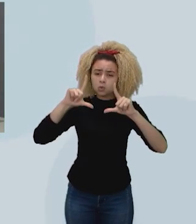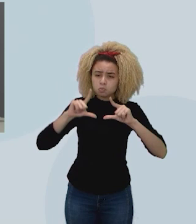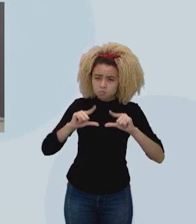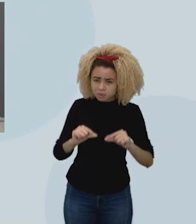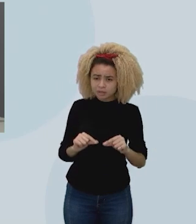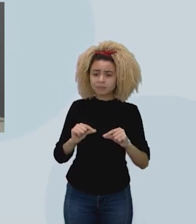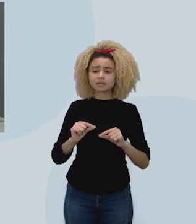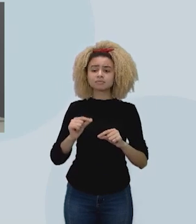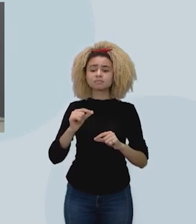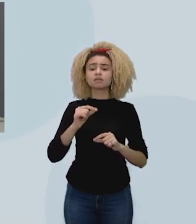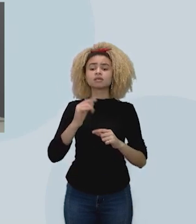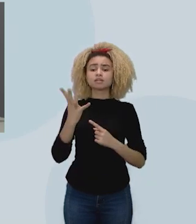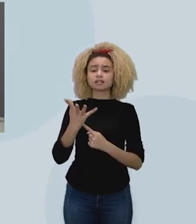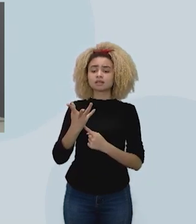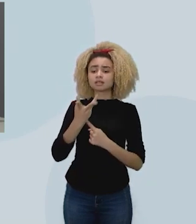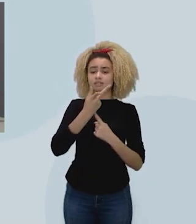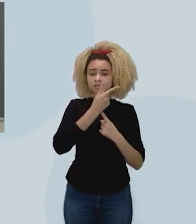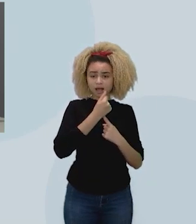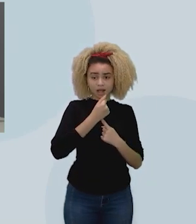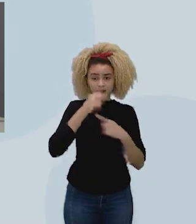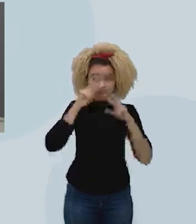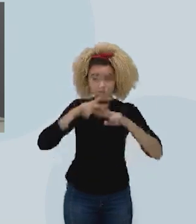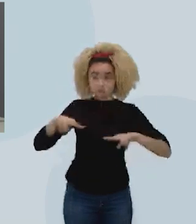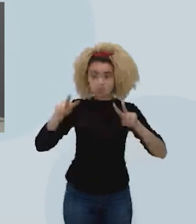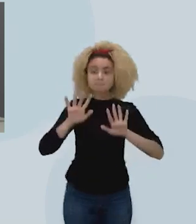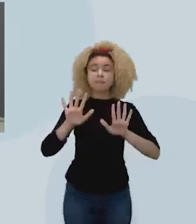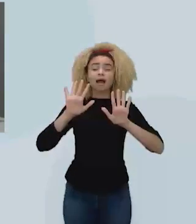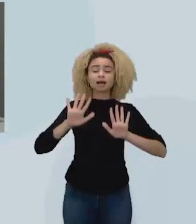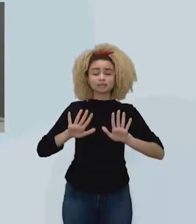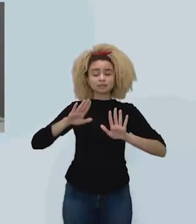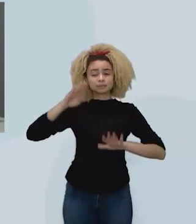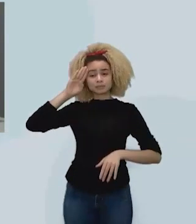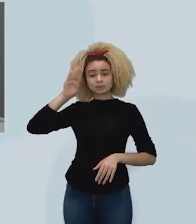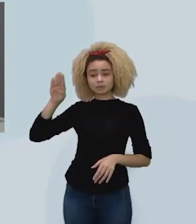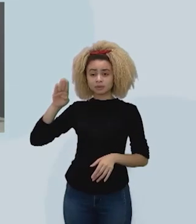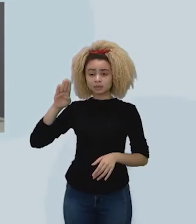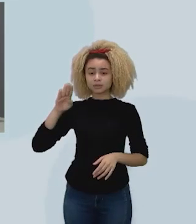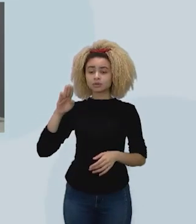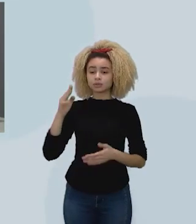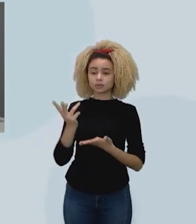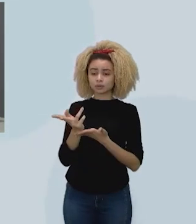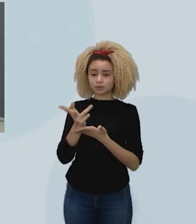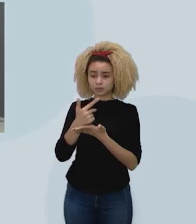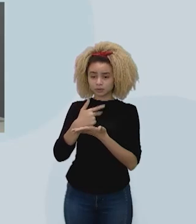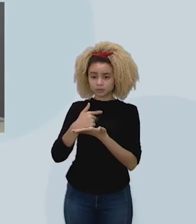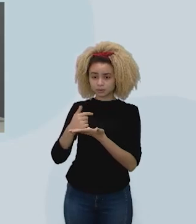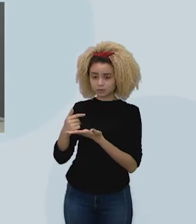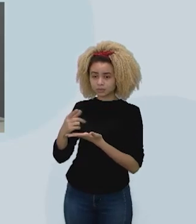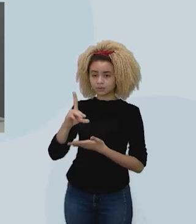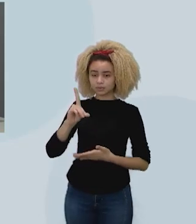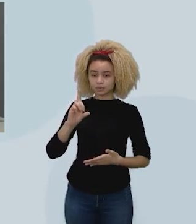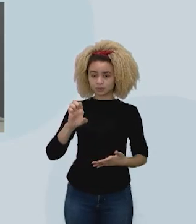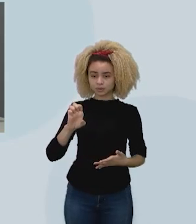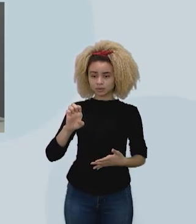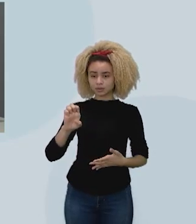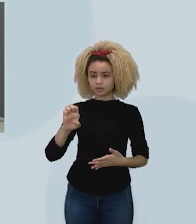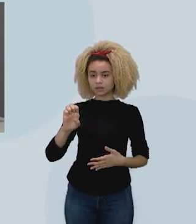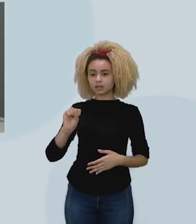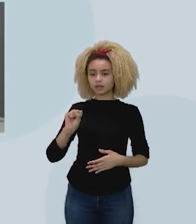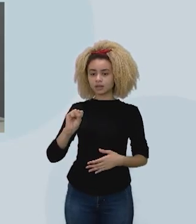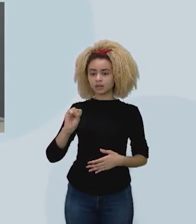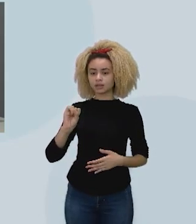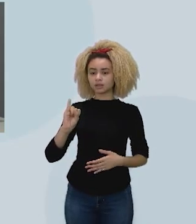tá? Mas principalmente no design, tá? O design, na cena musical também, que a gente vai falar sobre isso, mas especialmente no design,